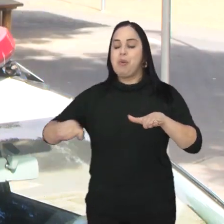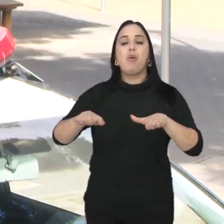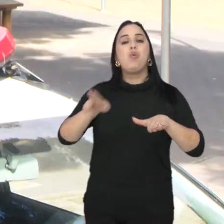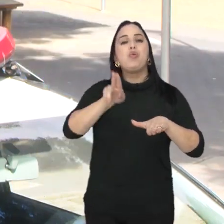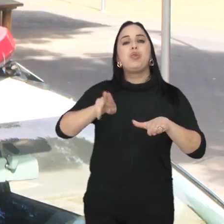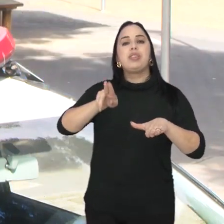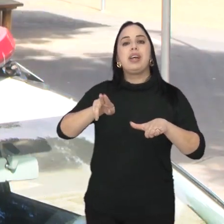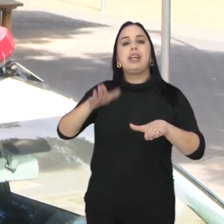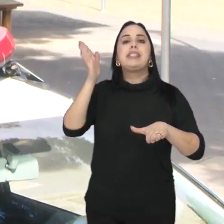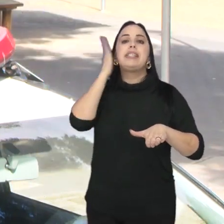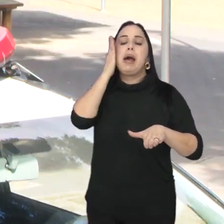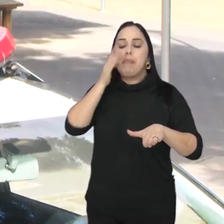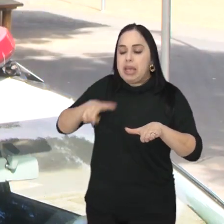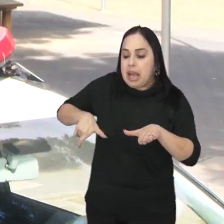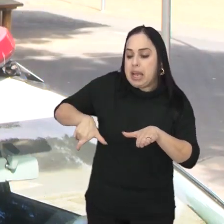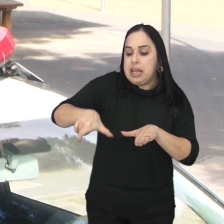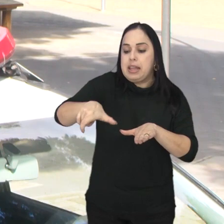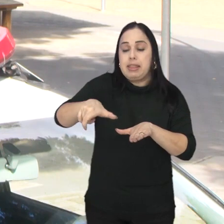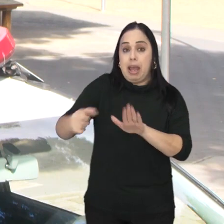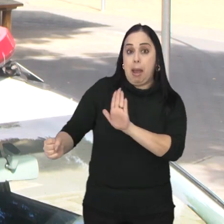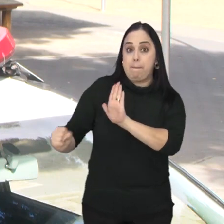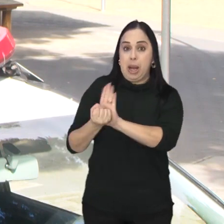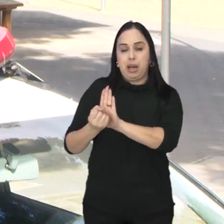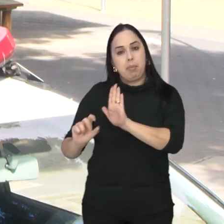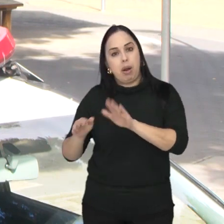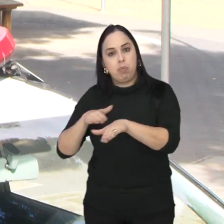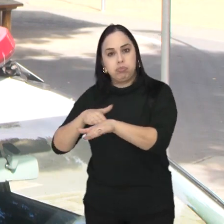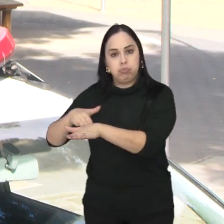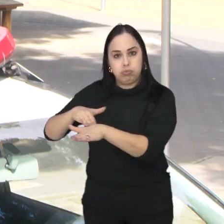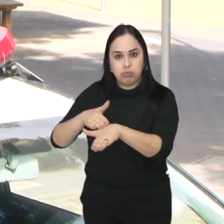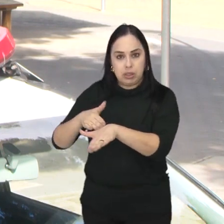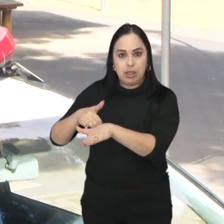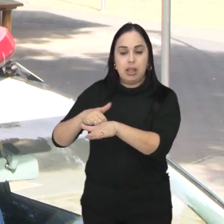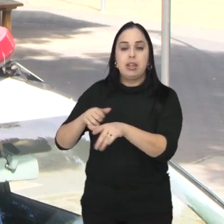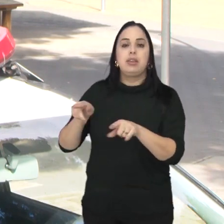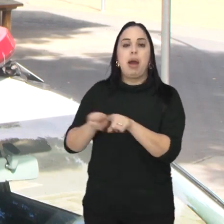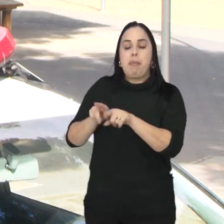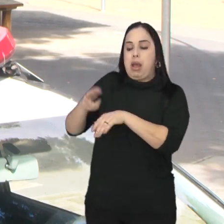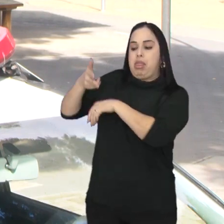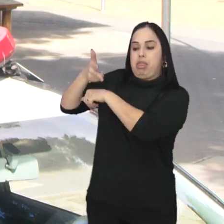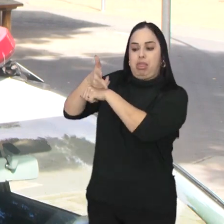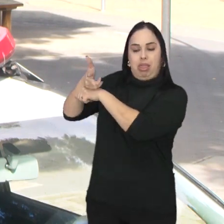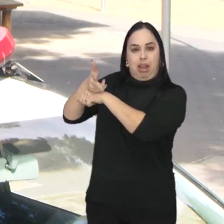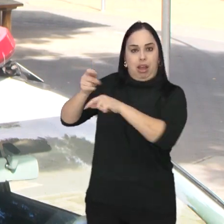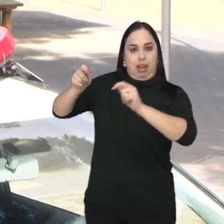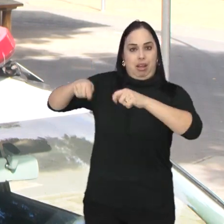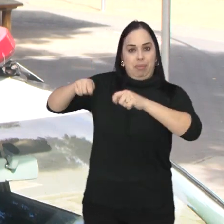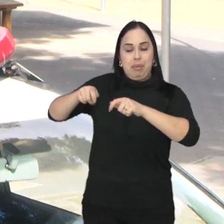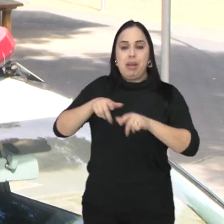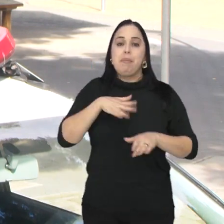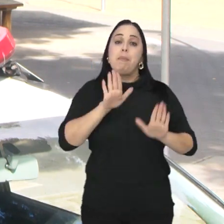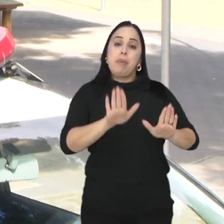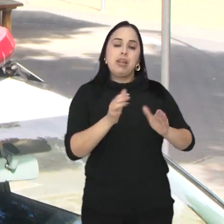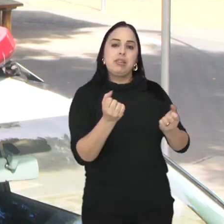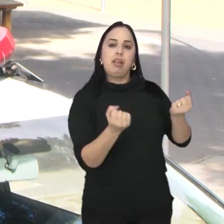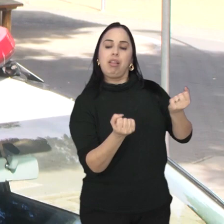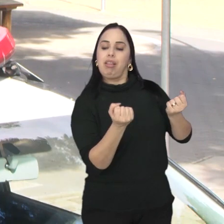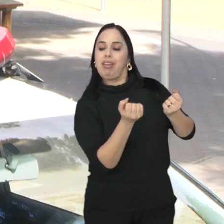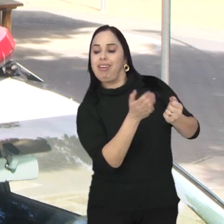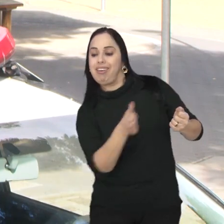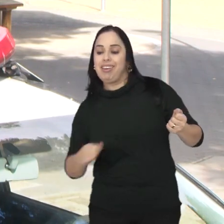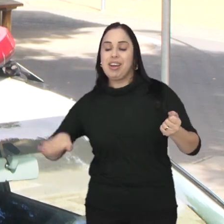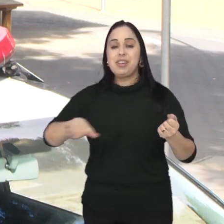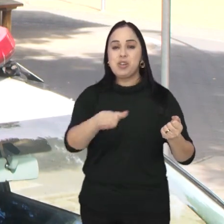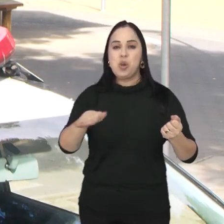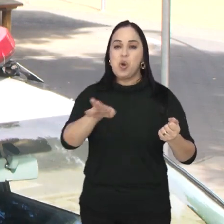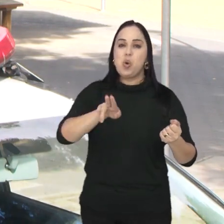corredor exclusivo. Então, o corredor é todo identificado, ele é monitorado pelas câmeras do CSI e os motoristas,